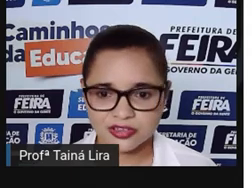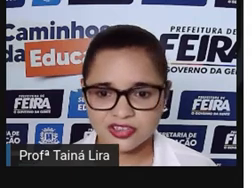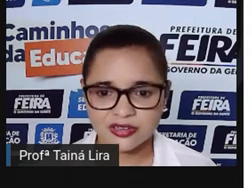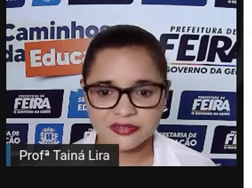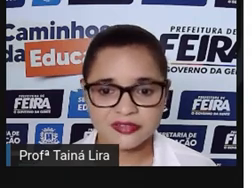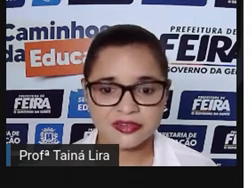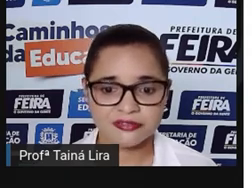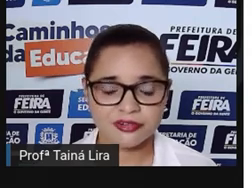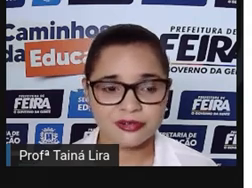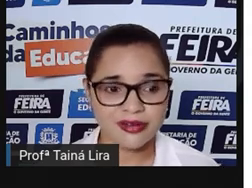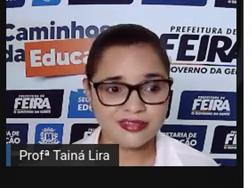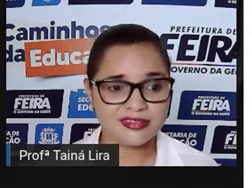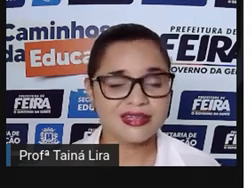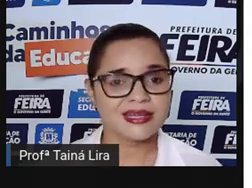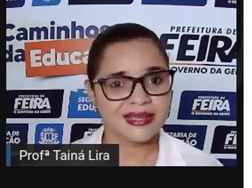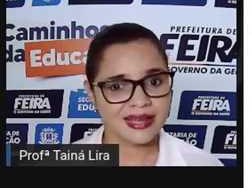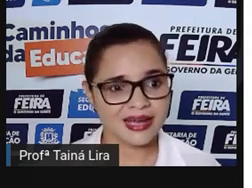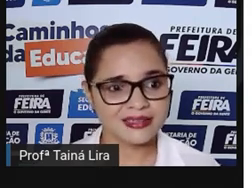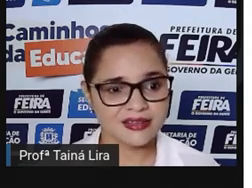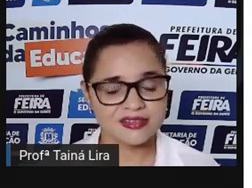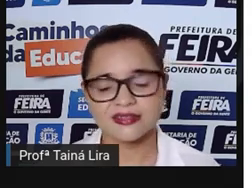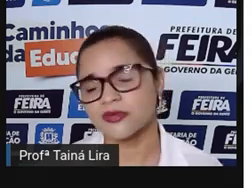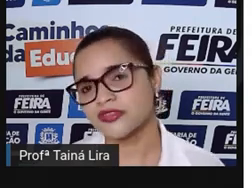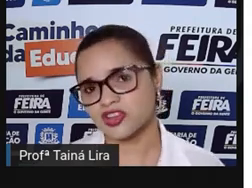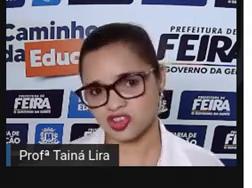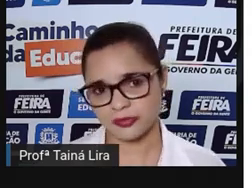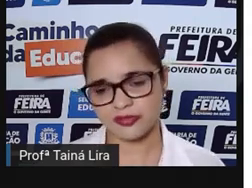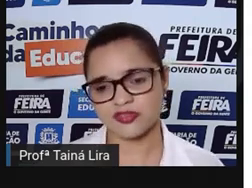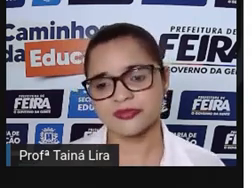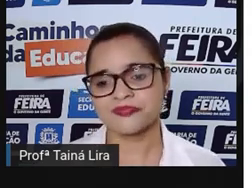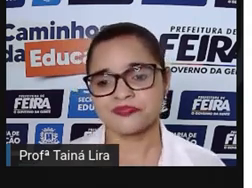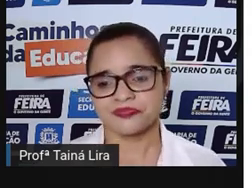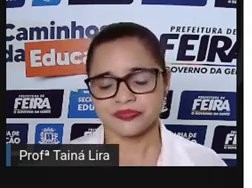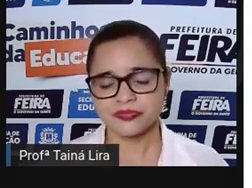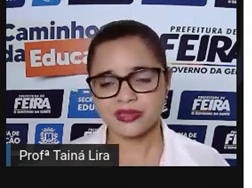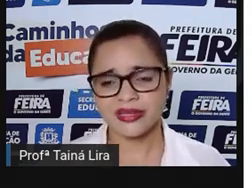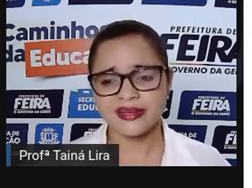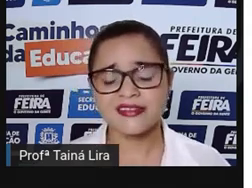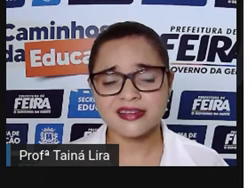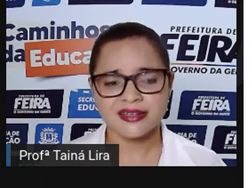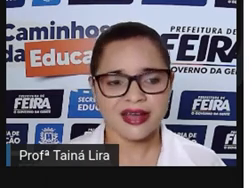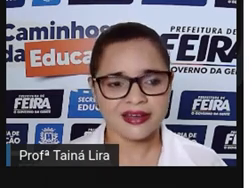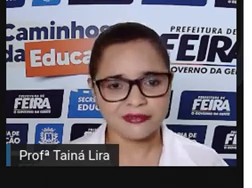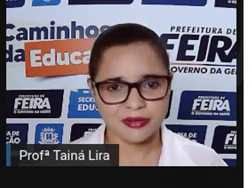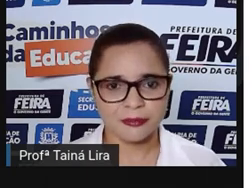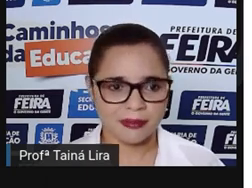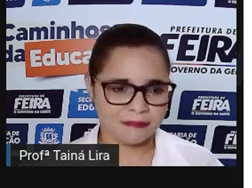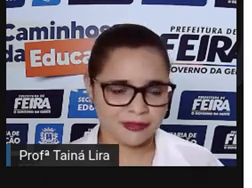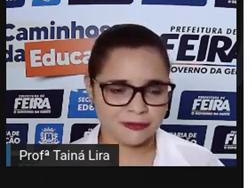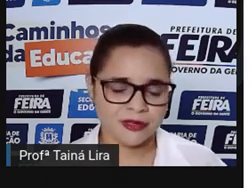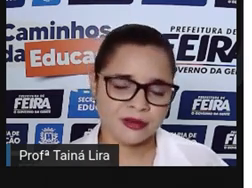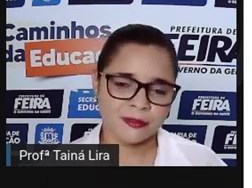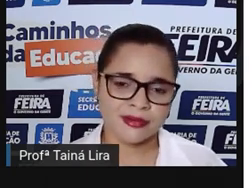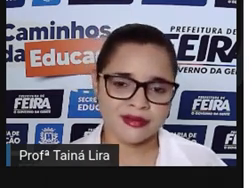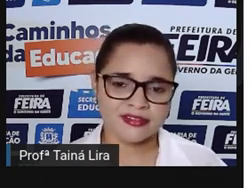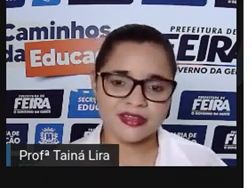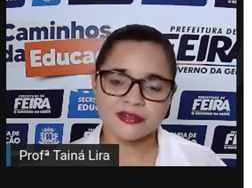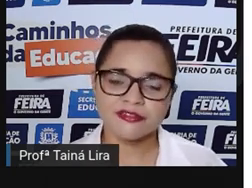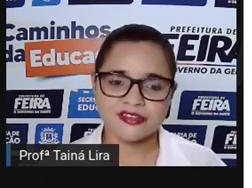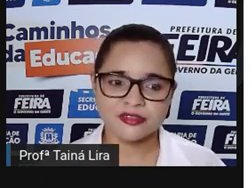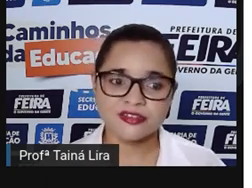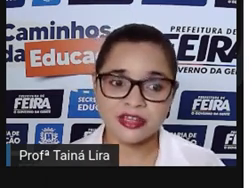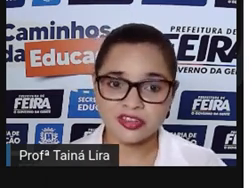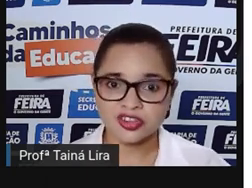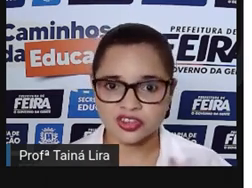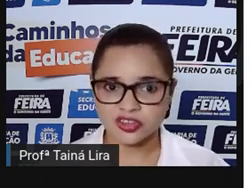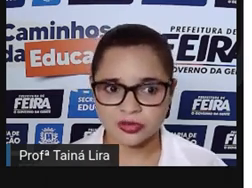aí durante anos, que foram as cartas. Então, os egípcios, eles criaram aí o papiro, porque eles queriam